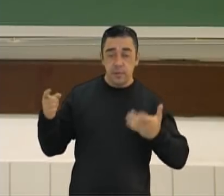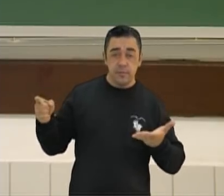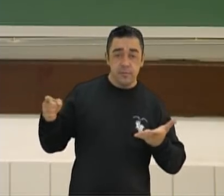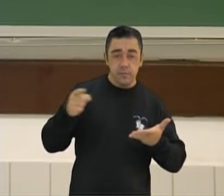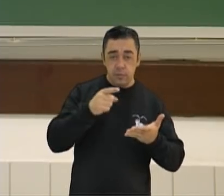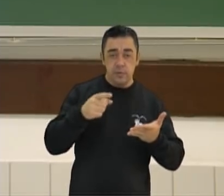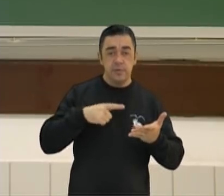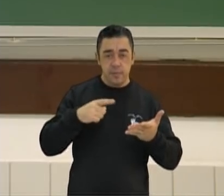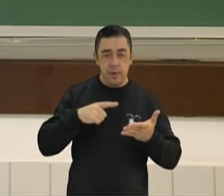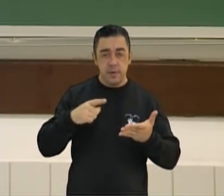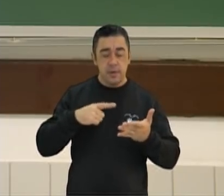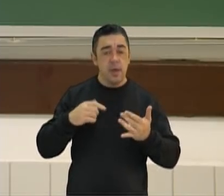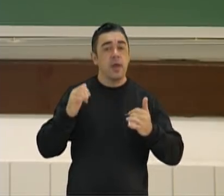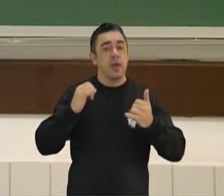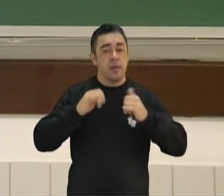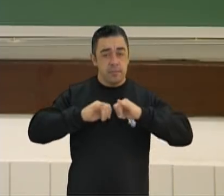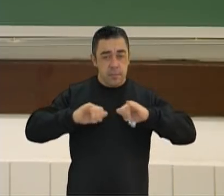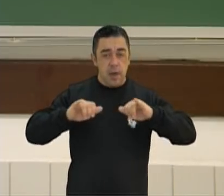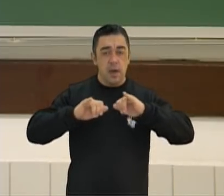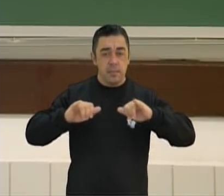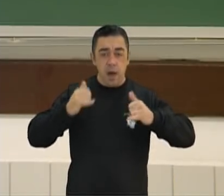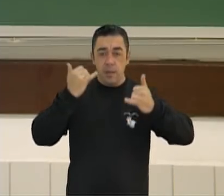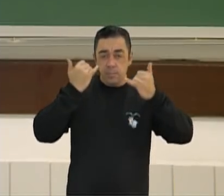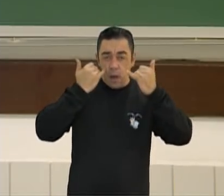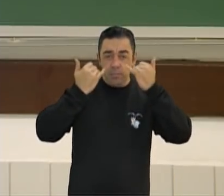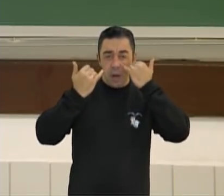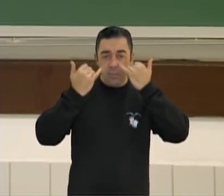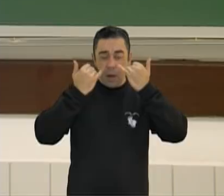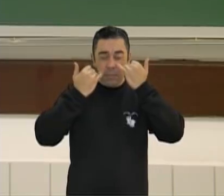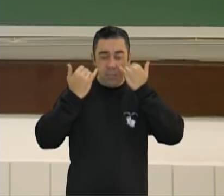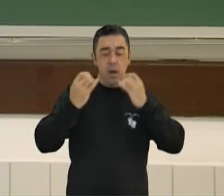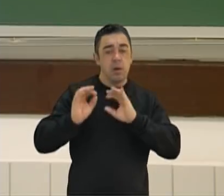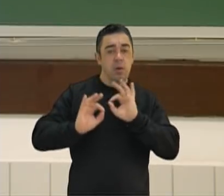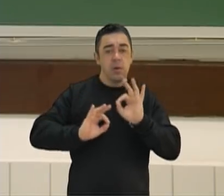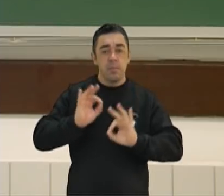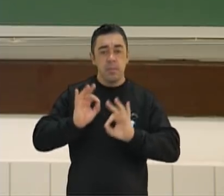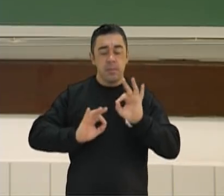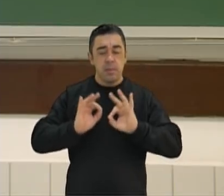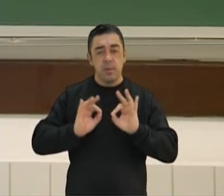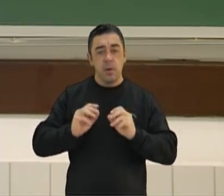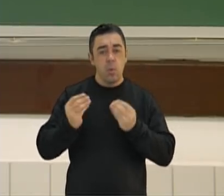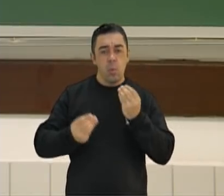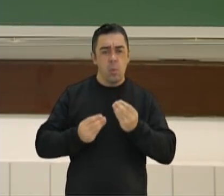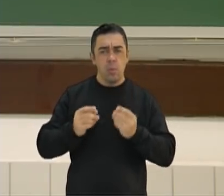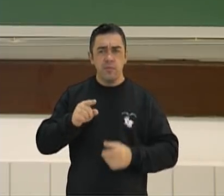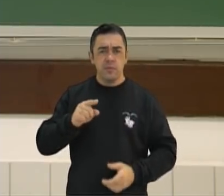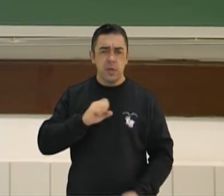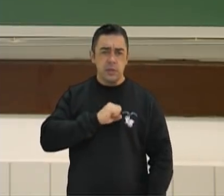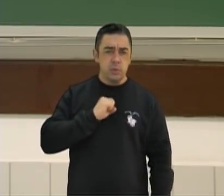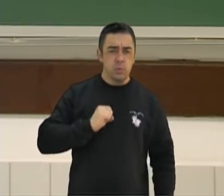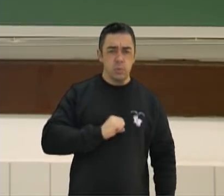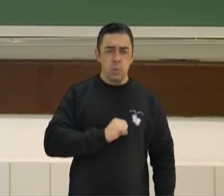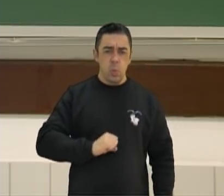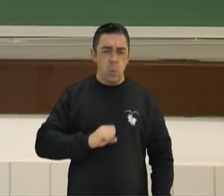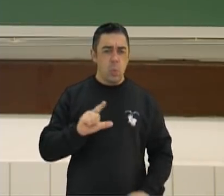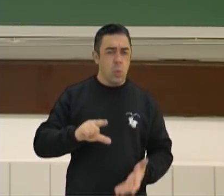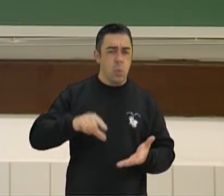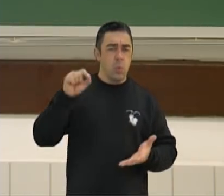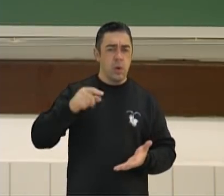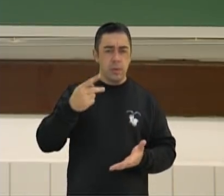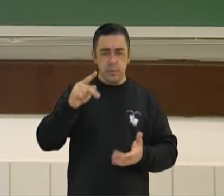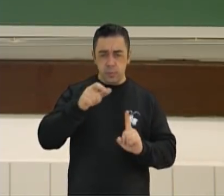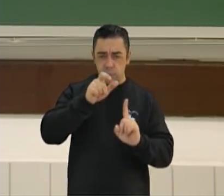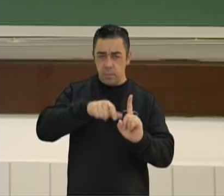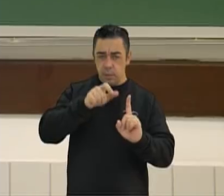vocês receberão orientações sobre como planejar e elaborar este herói, que vai ser o personagem para a